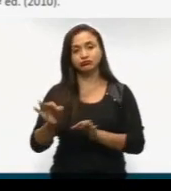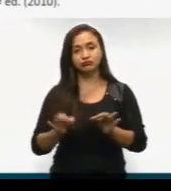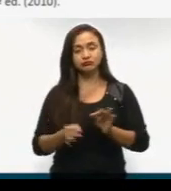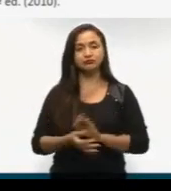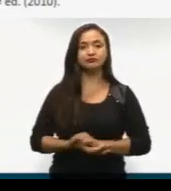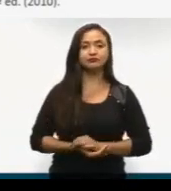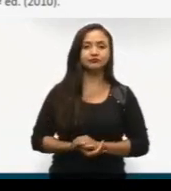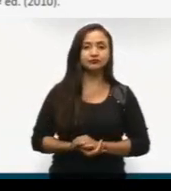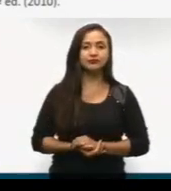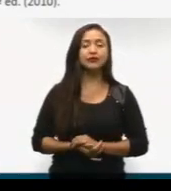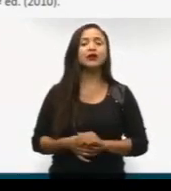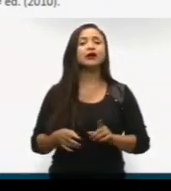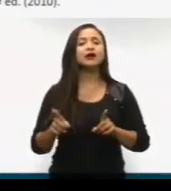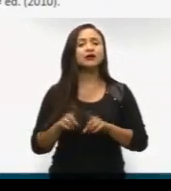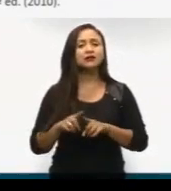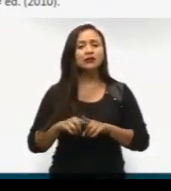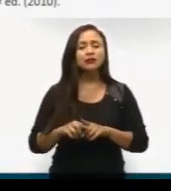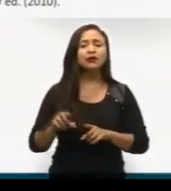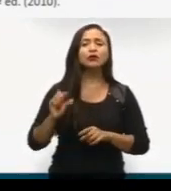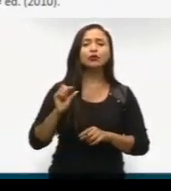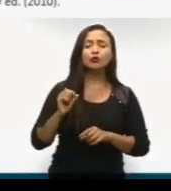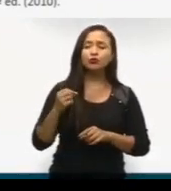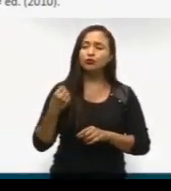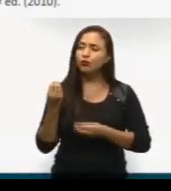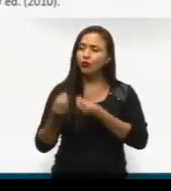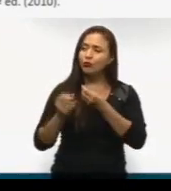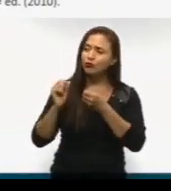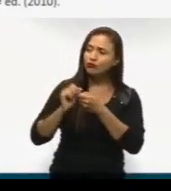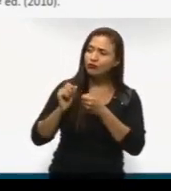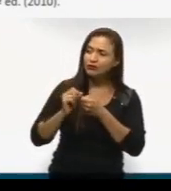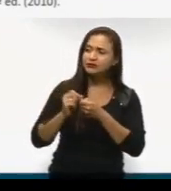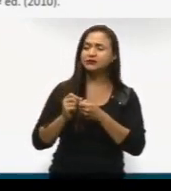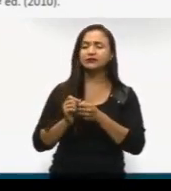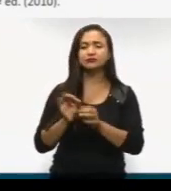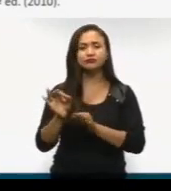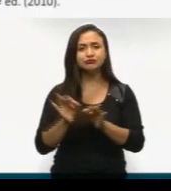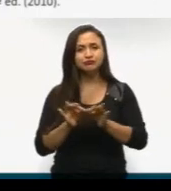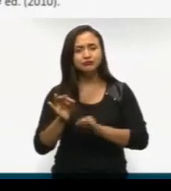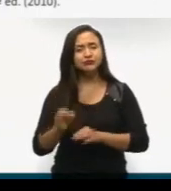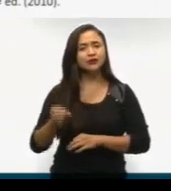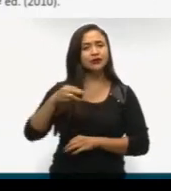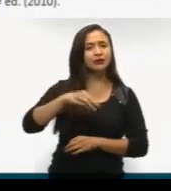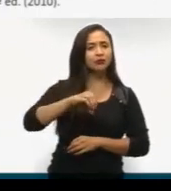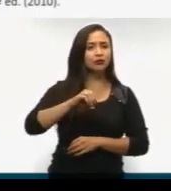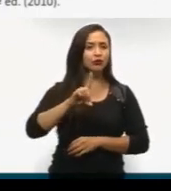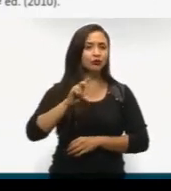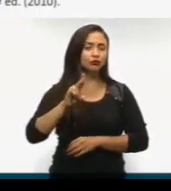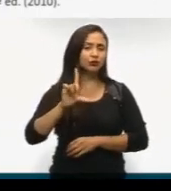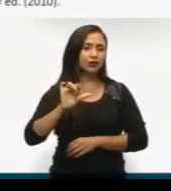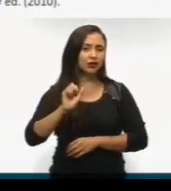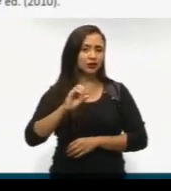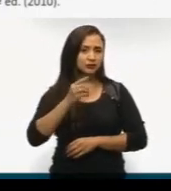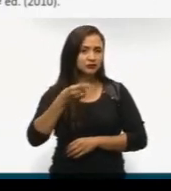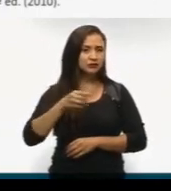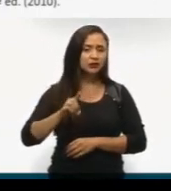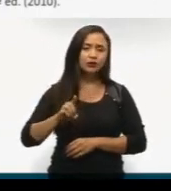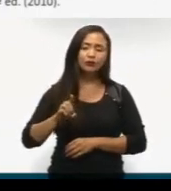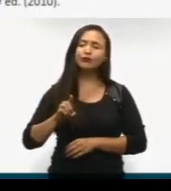baseou. Ele te dá o procedimento executivo, ó, executar as marcações e modulação. Então, ela te